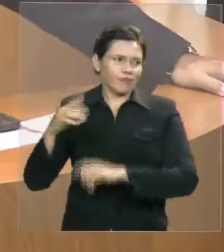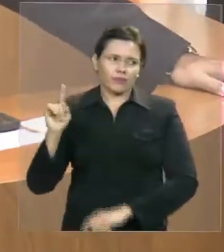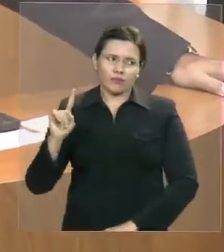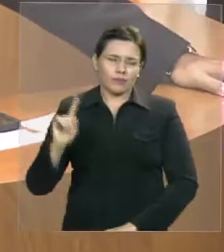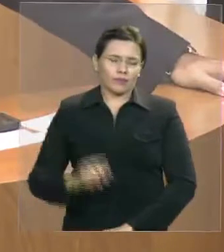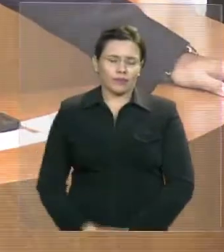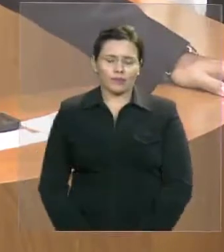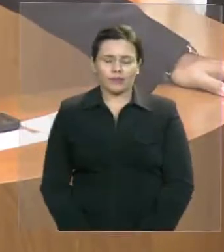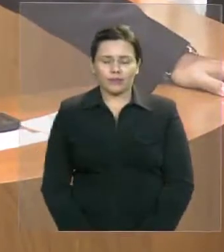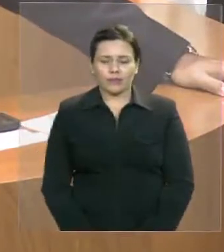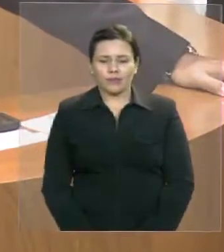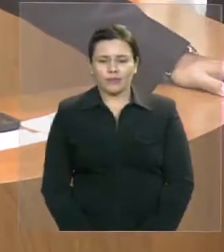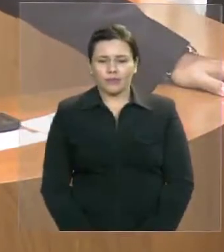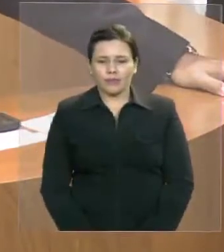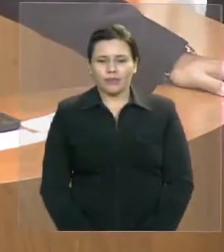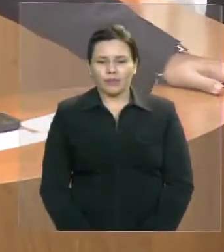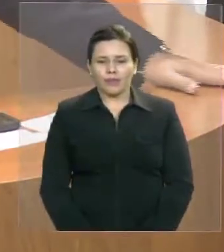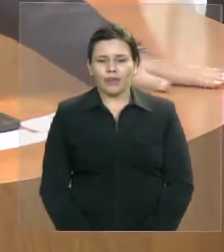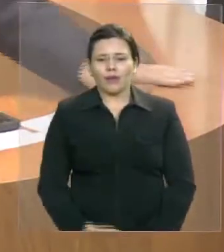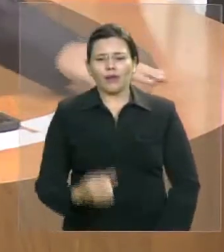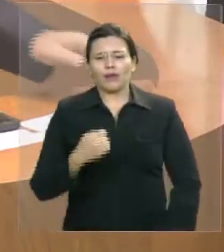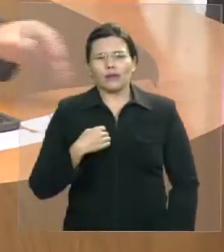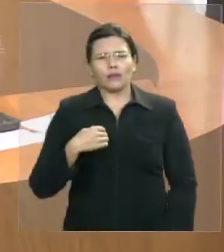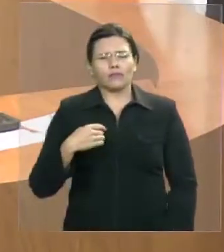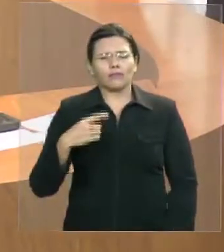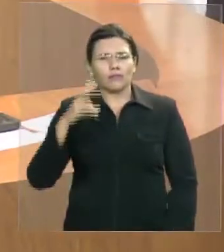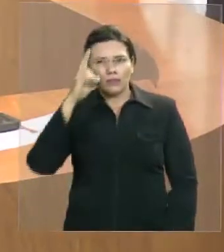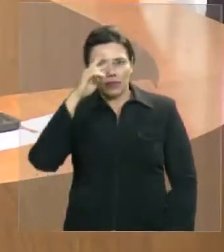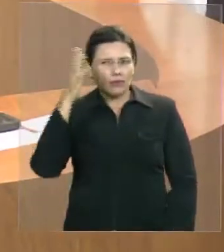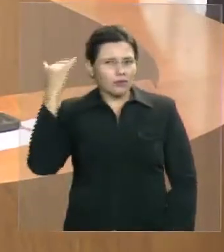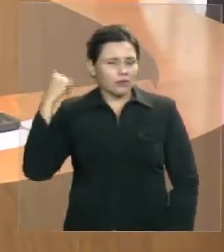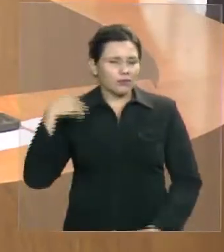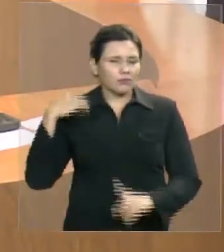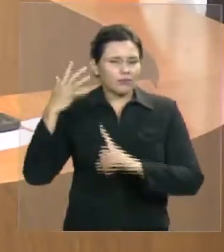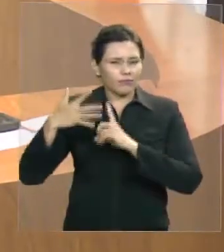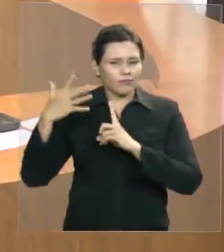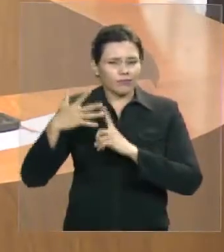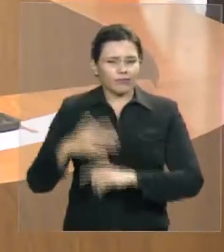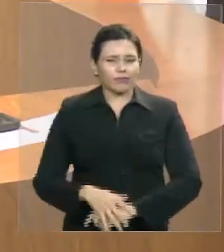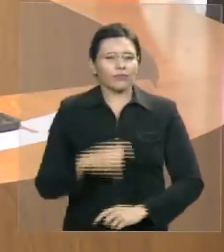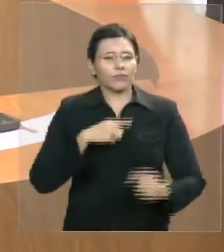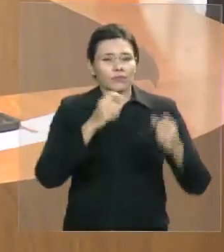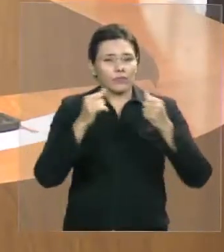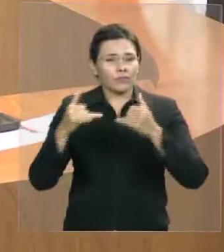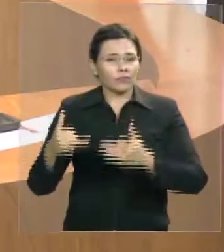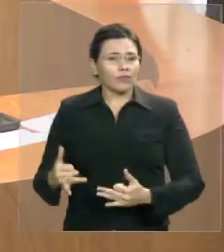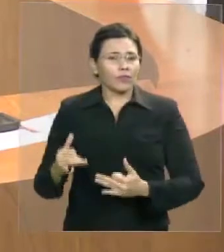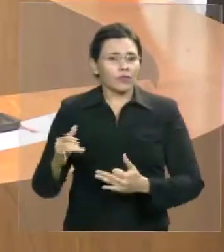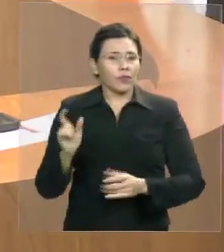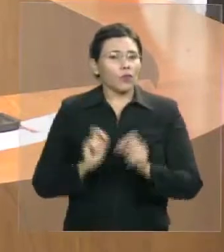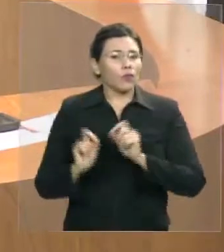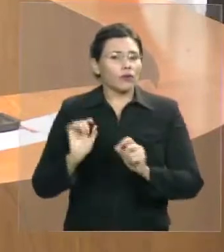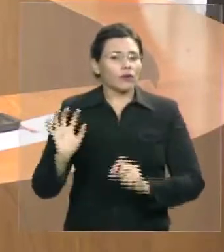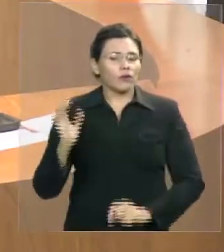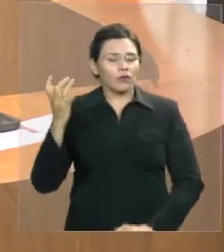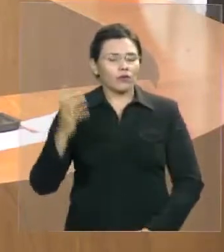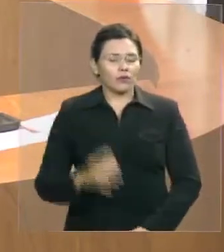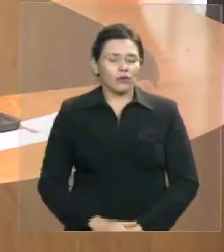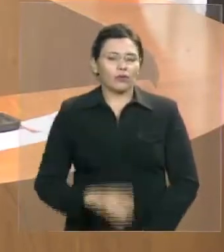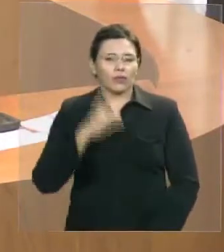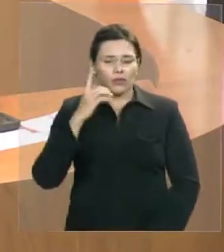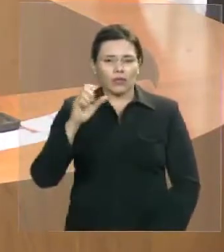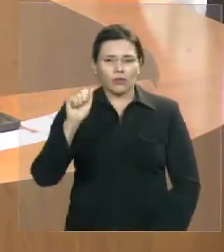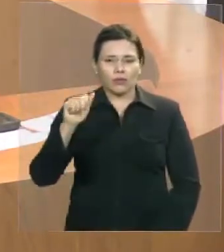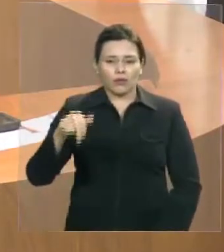engano, talvez meu último ou penúltimo discurso, eu citei o que aconteceu, deputado Antônio Pereira, com